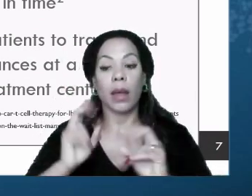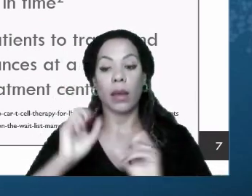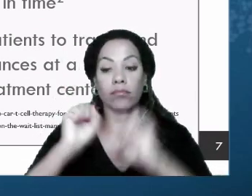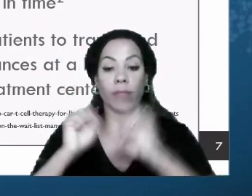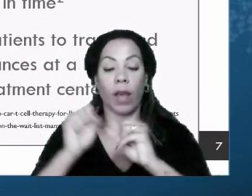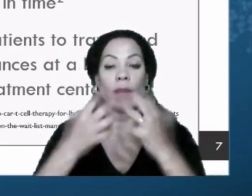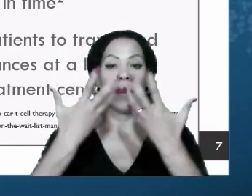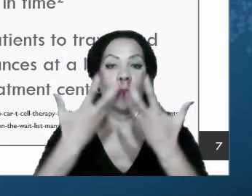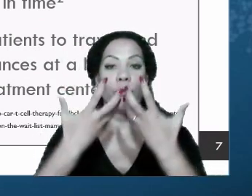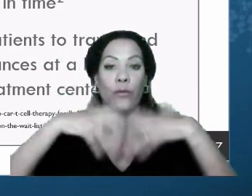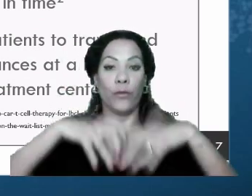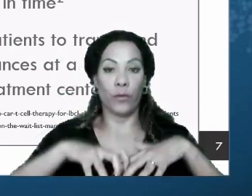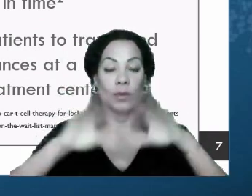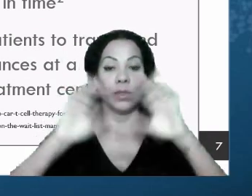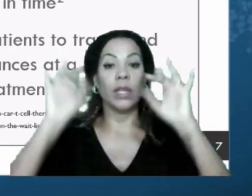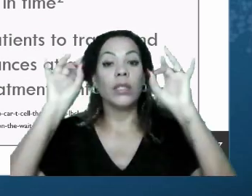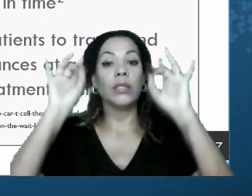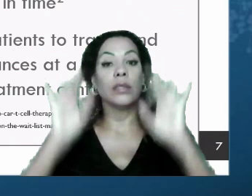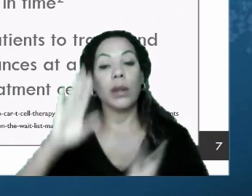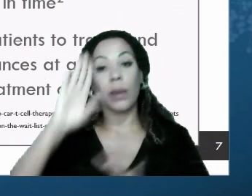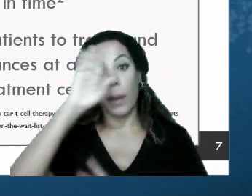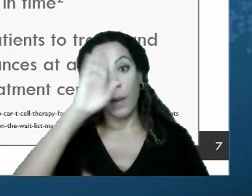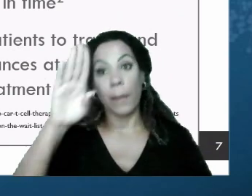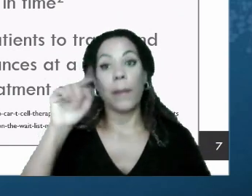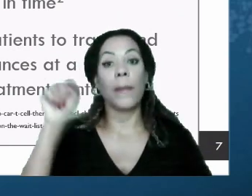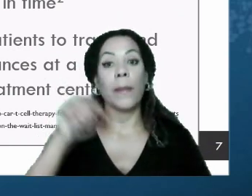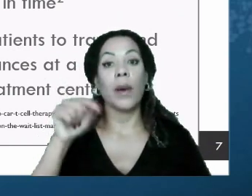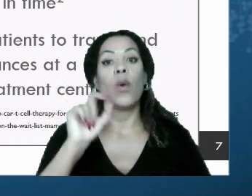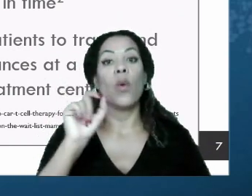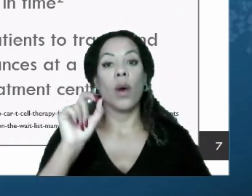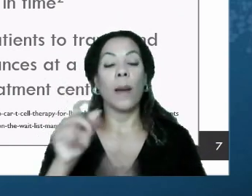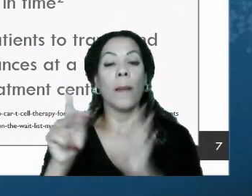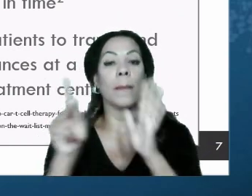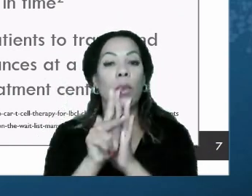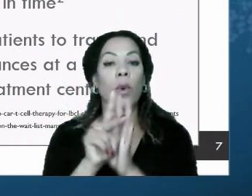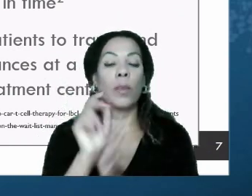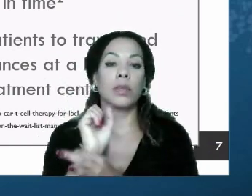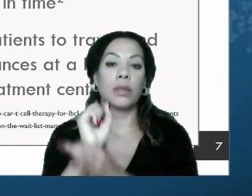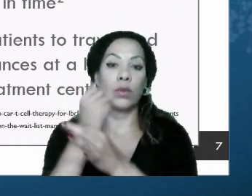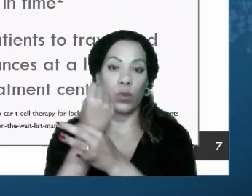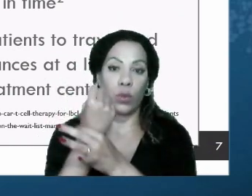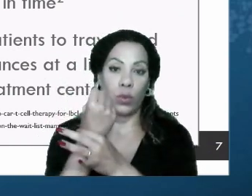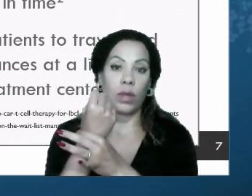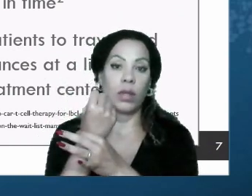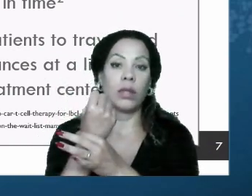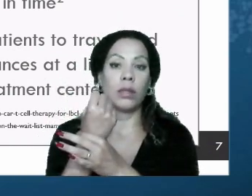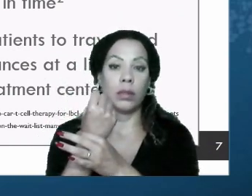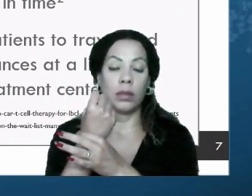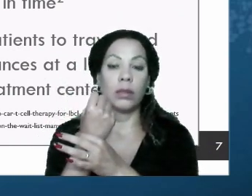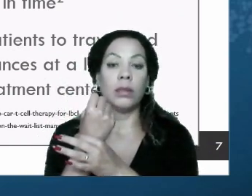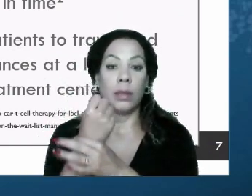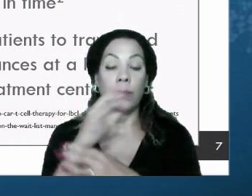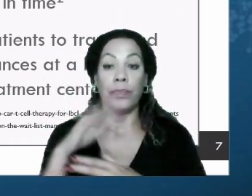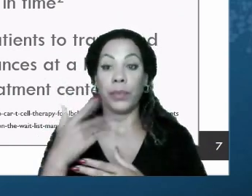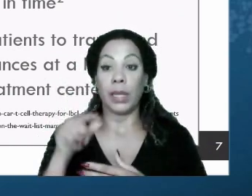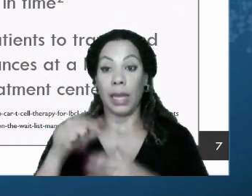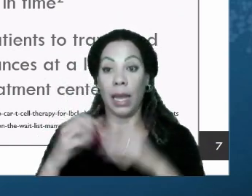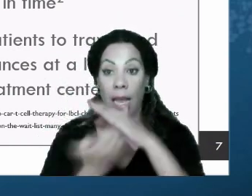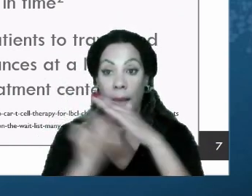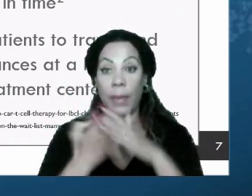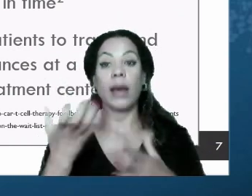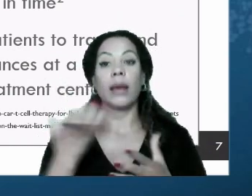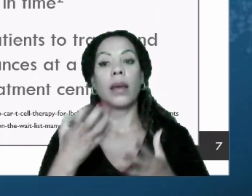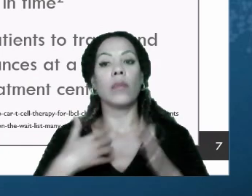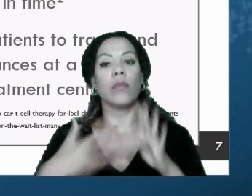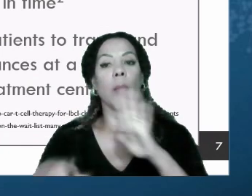instalações, especialmente a cadeia de segurança, ou seja, a companhia quer ter a sua